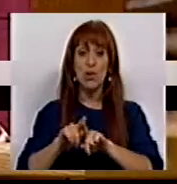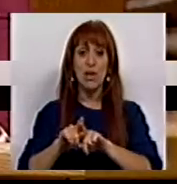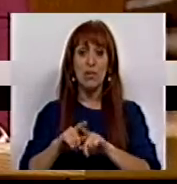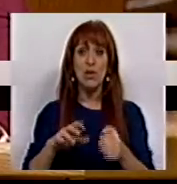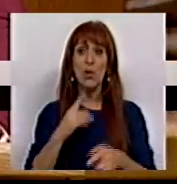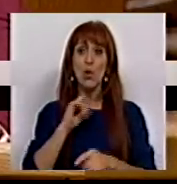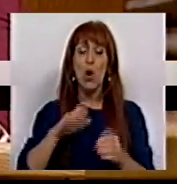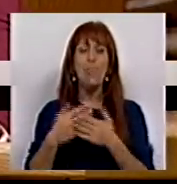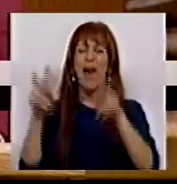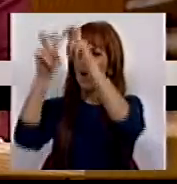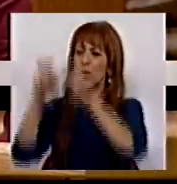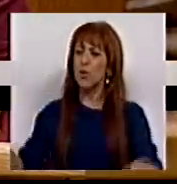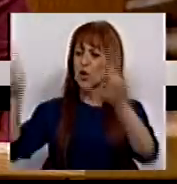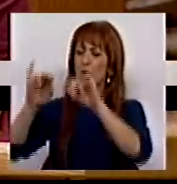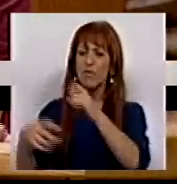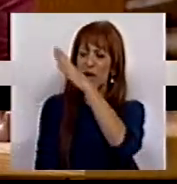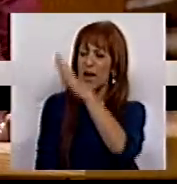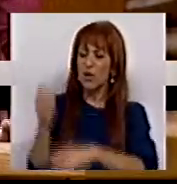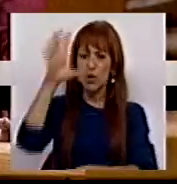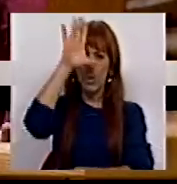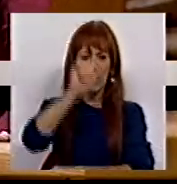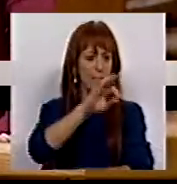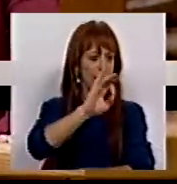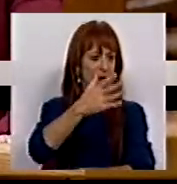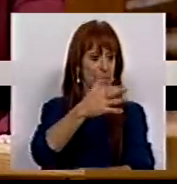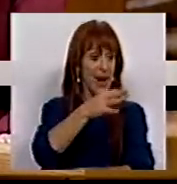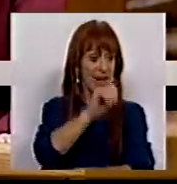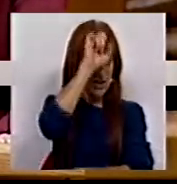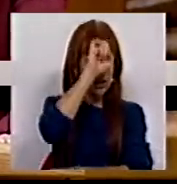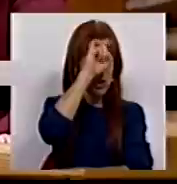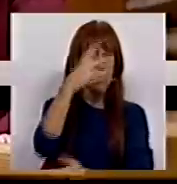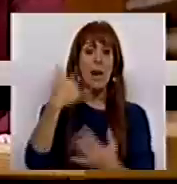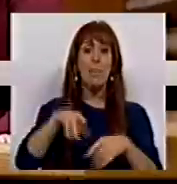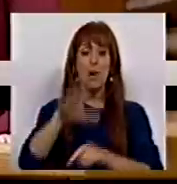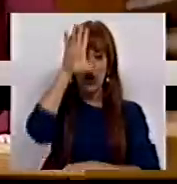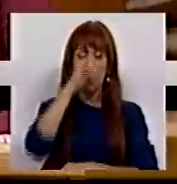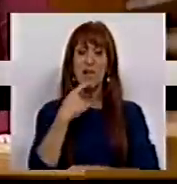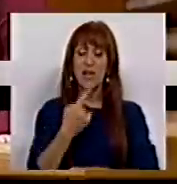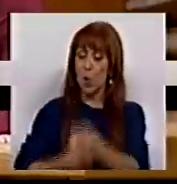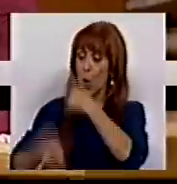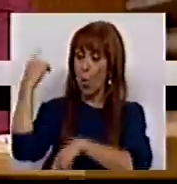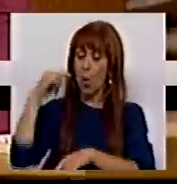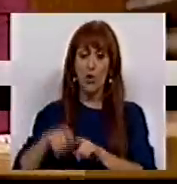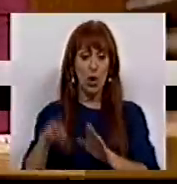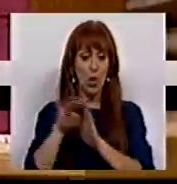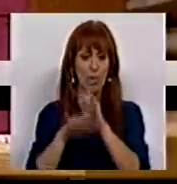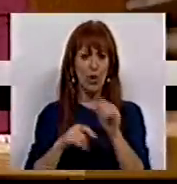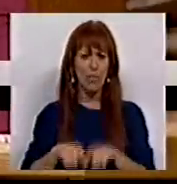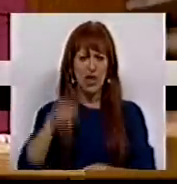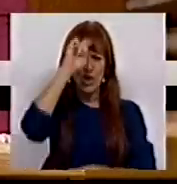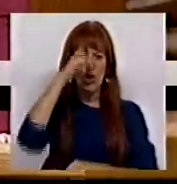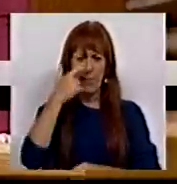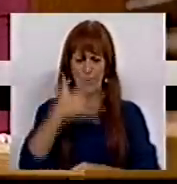falsamente designada requalificação criada pelo Governo PS Sócrates. Mas o Governo anunciou ontem um programa de estágios